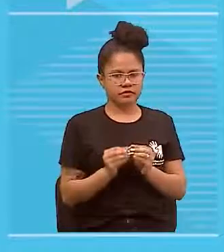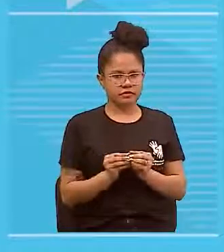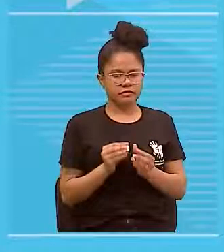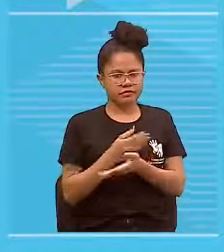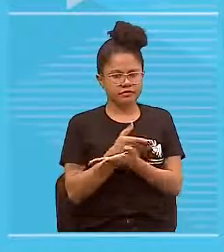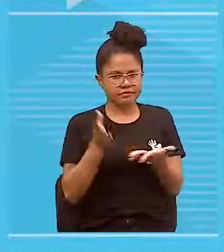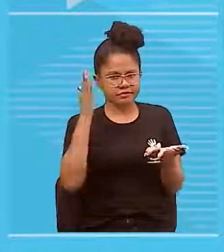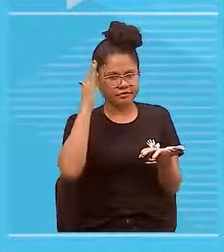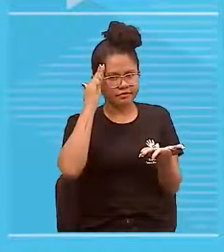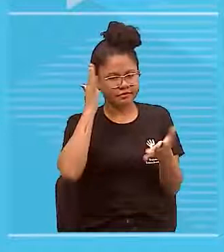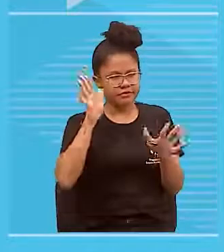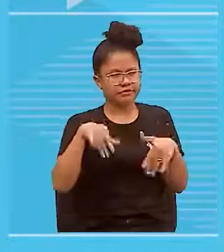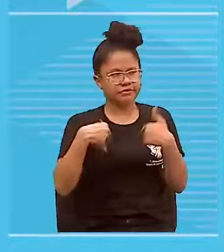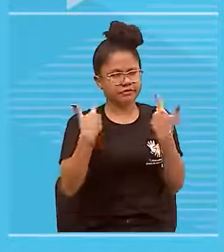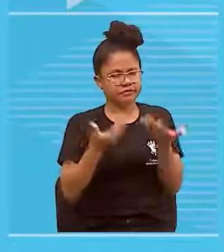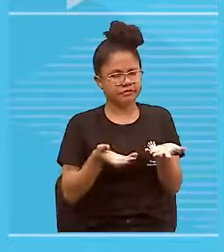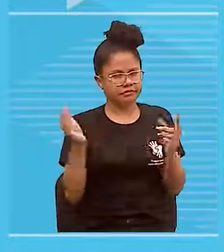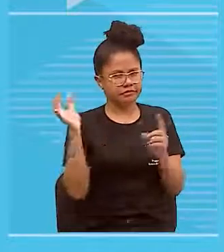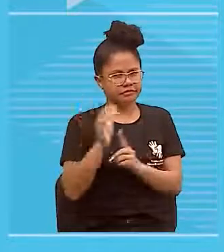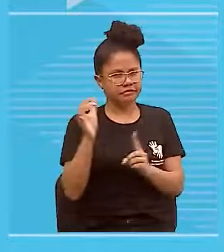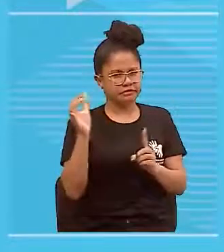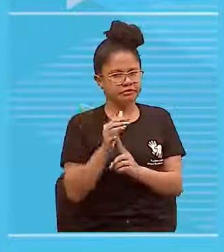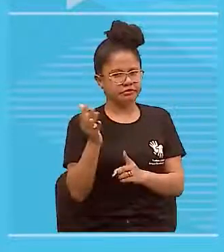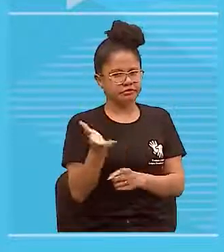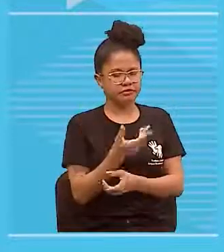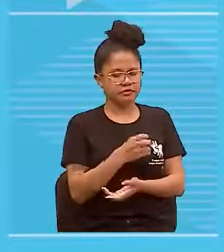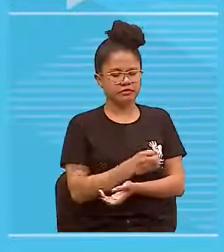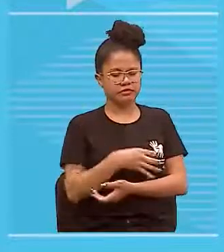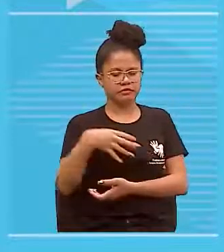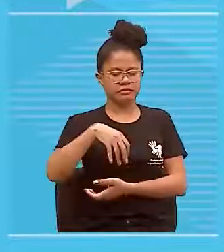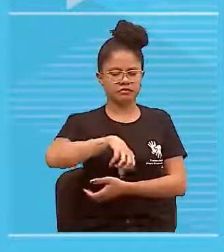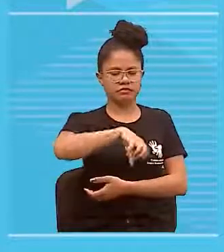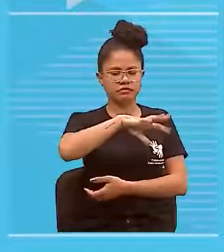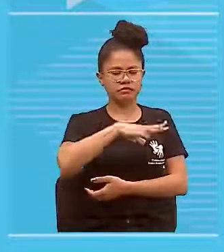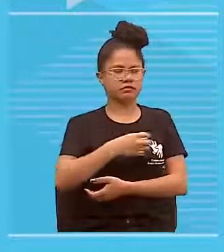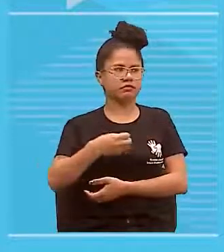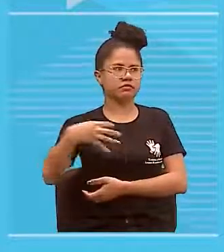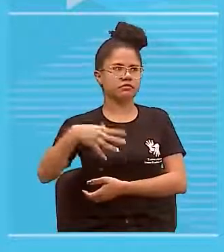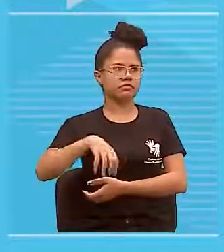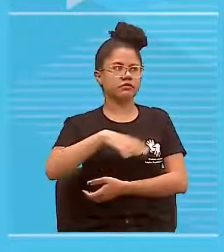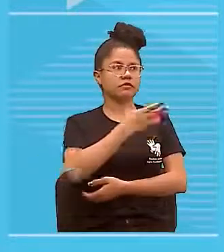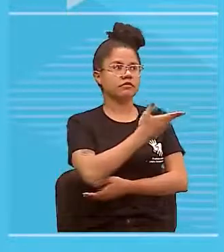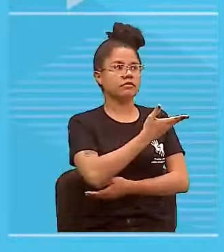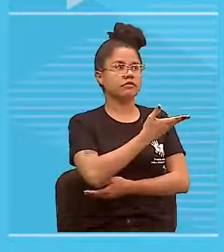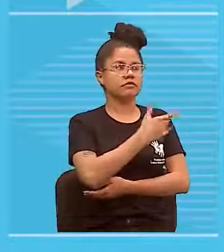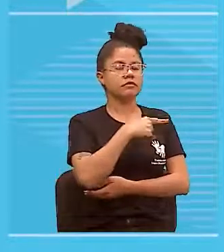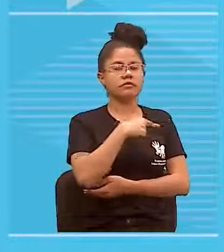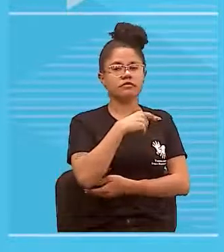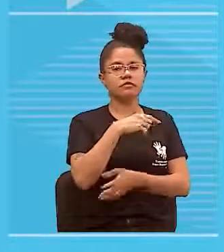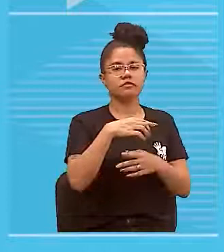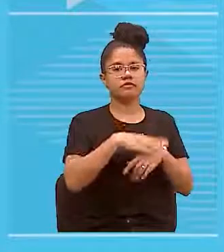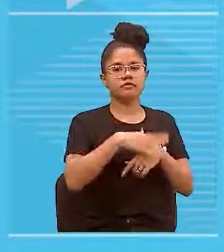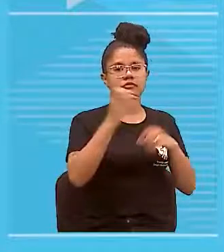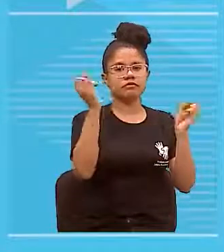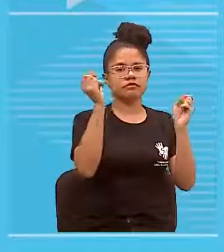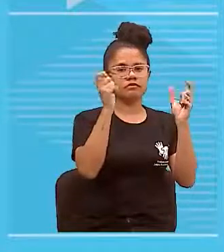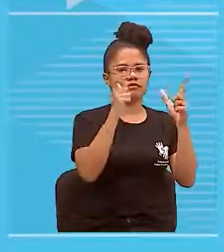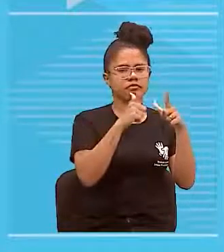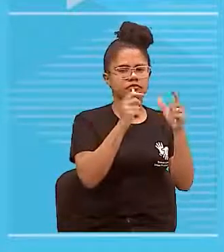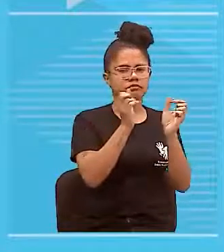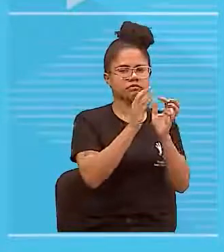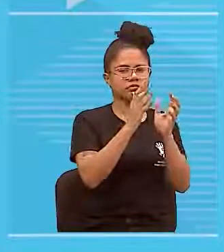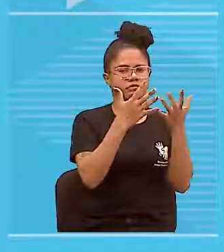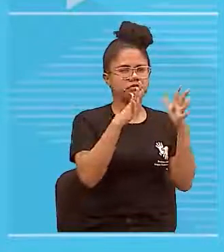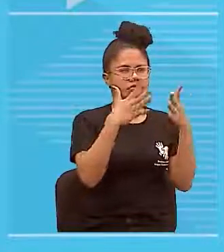é a influência? Qual é a influência para as algas desse lado aqui ser mais claro, né? Dessa região da água ter